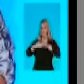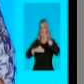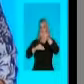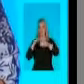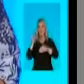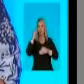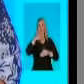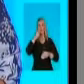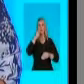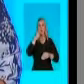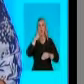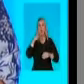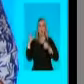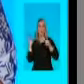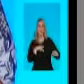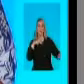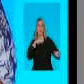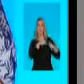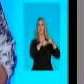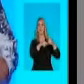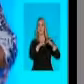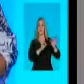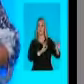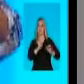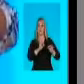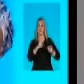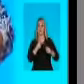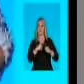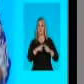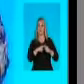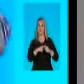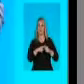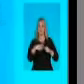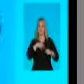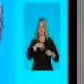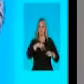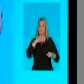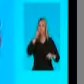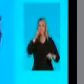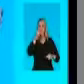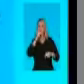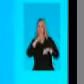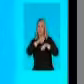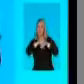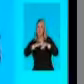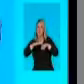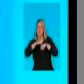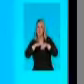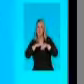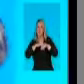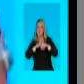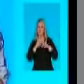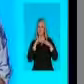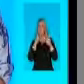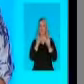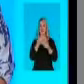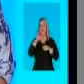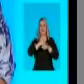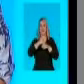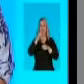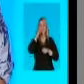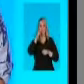contra a interrupção de um projeto como esse. Porque é desse jeito generoso com as mulheres, com as mães, com as chefes de família que nos ouvem